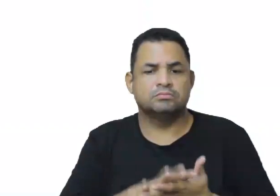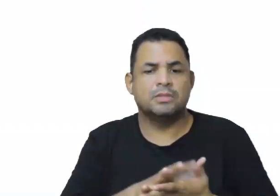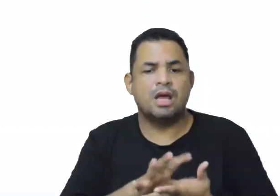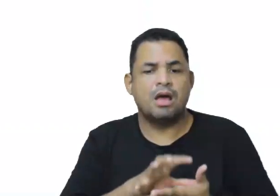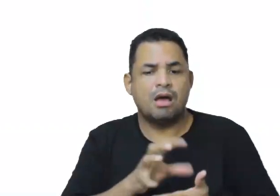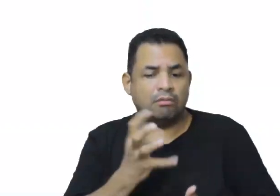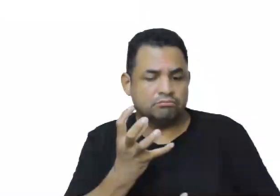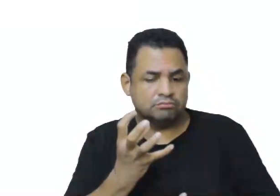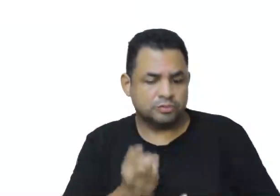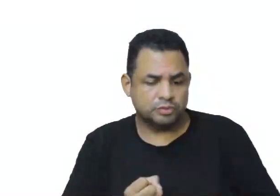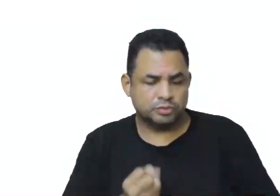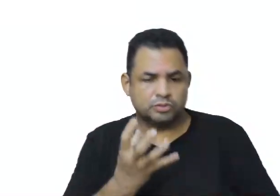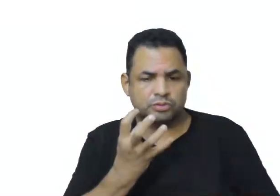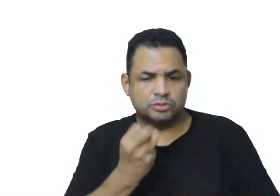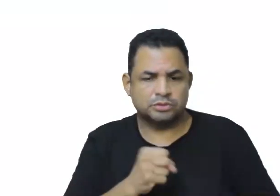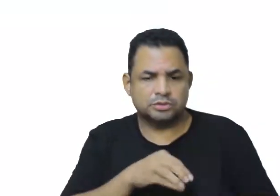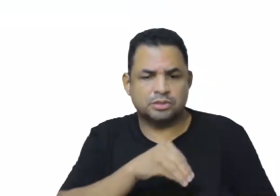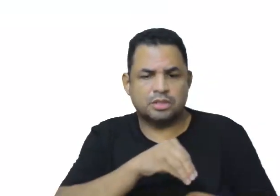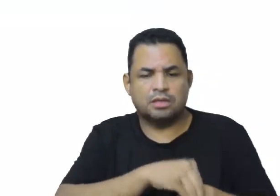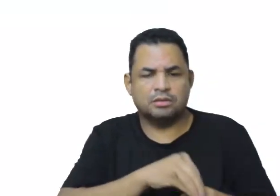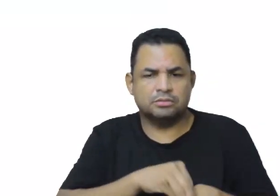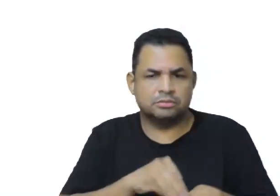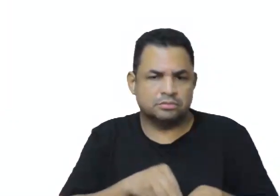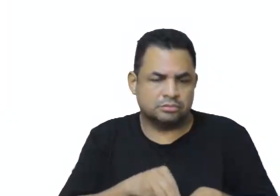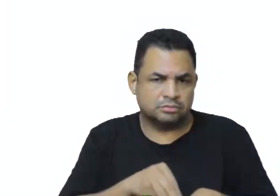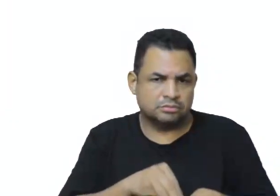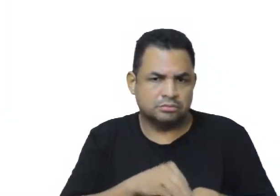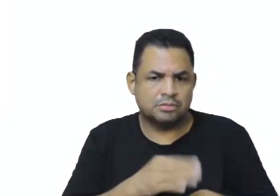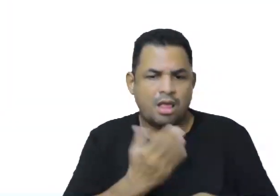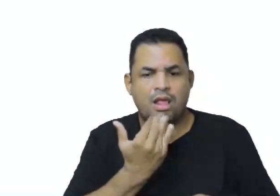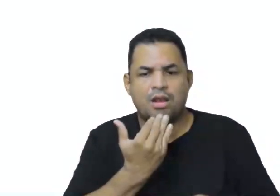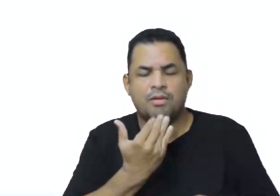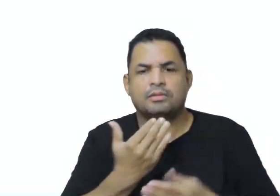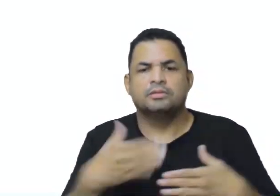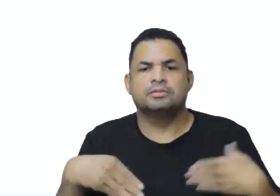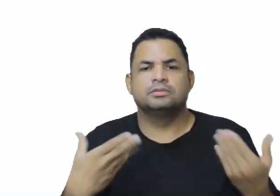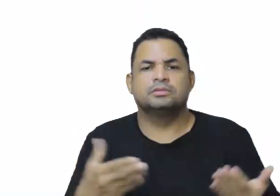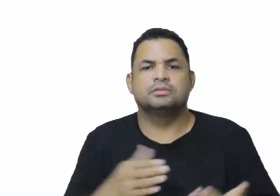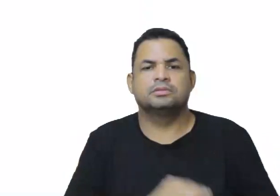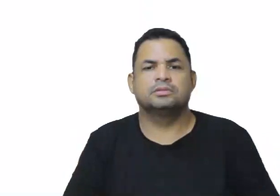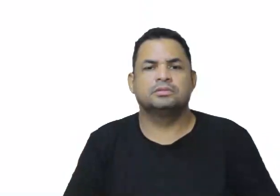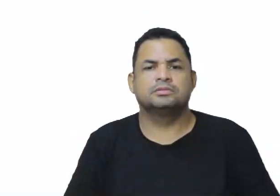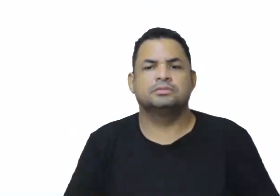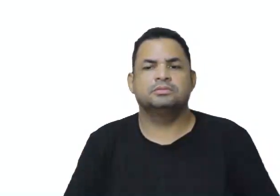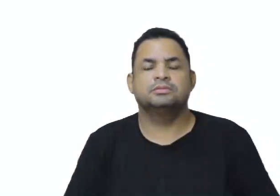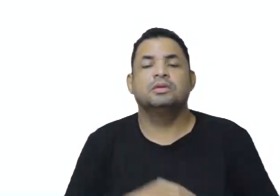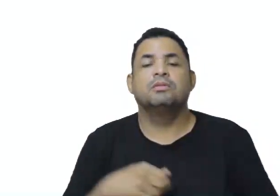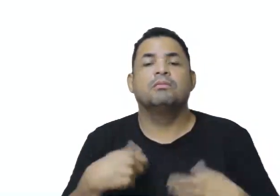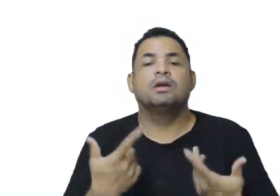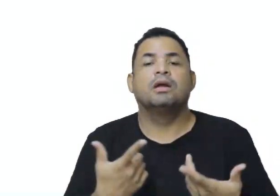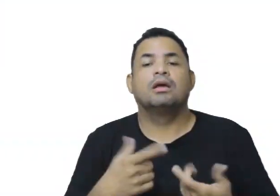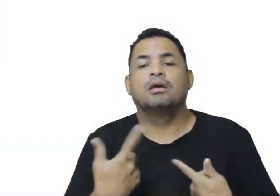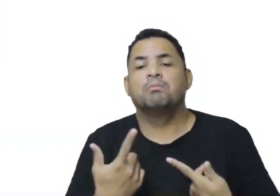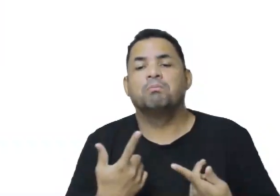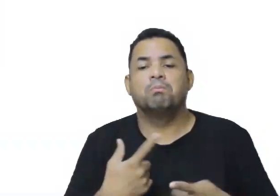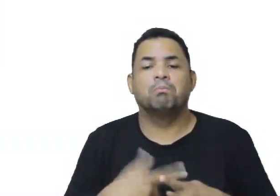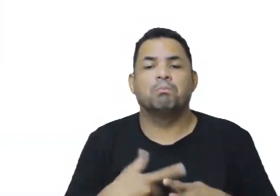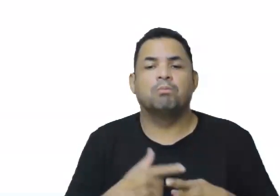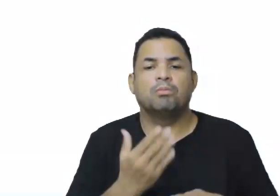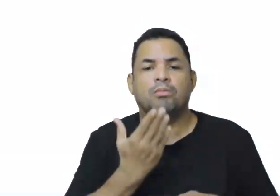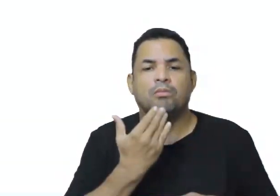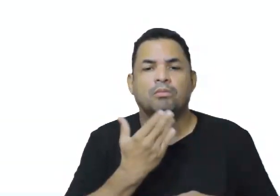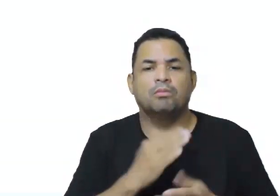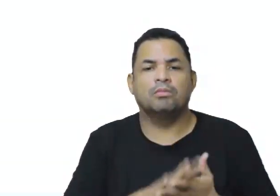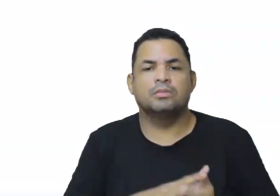absorção de nutrientes da nossa alimentação. Afinal de contas, para que serve a nossa alimentação? Para